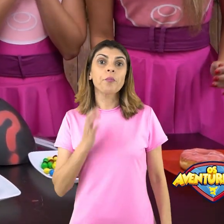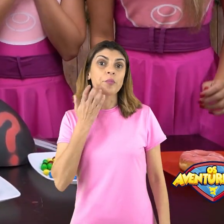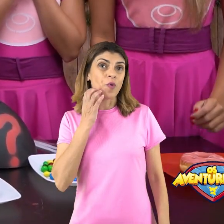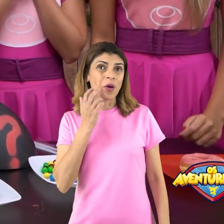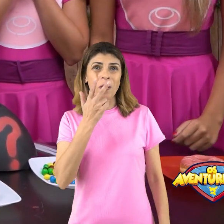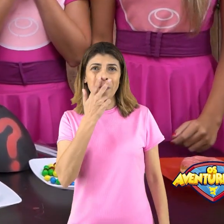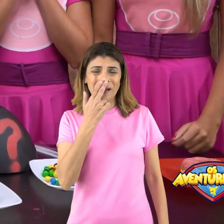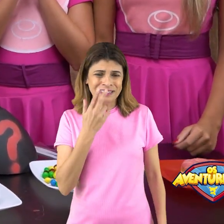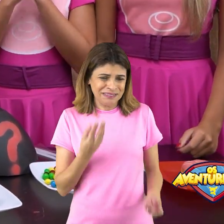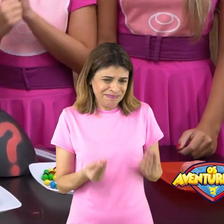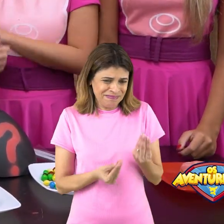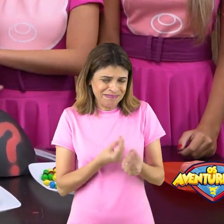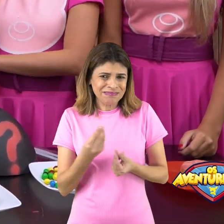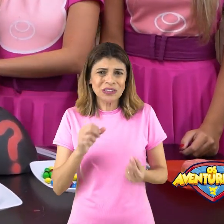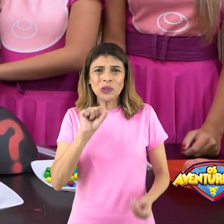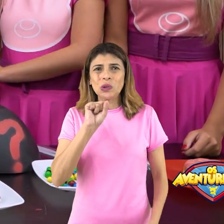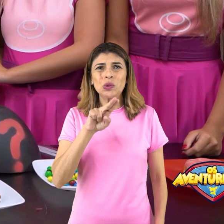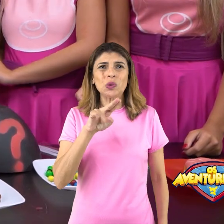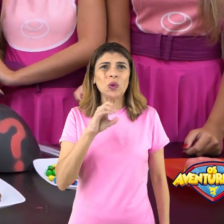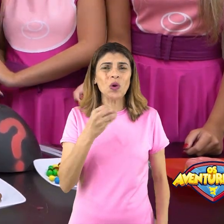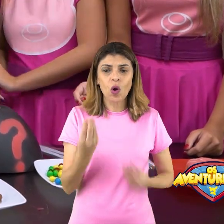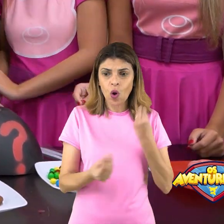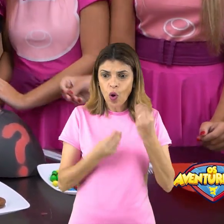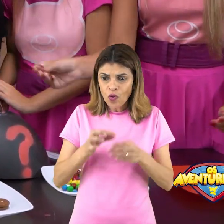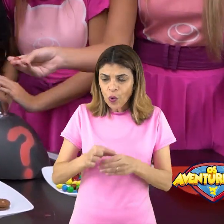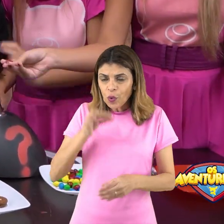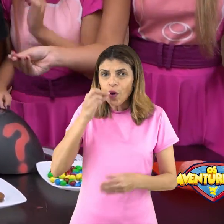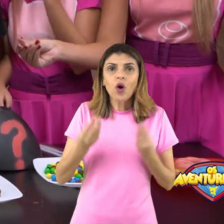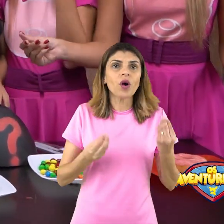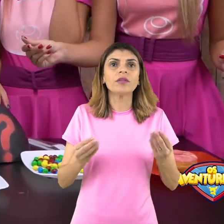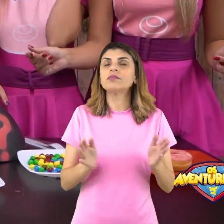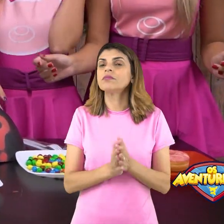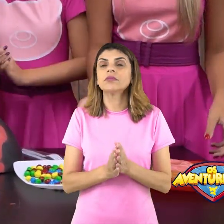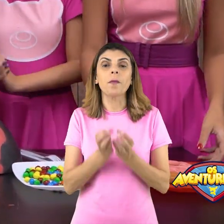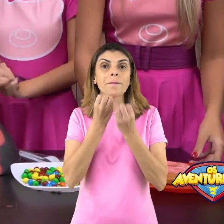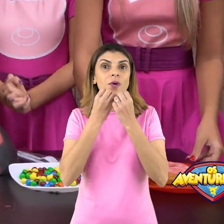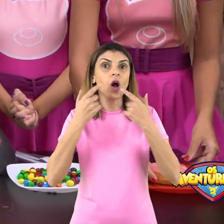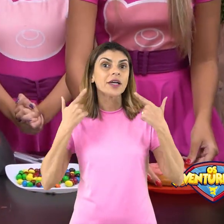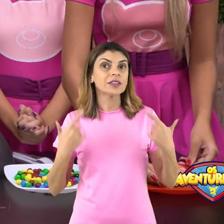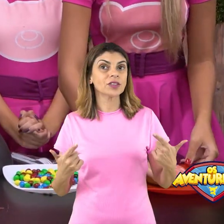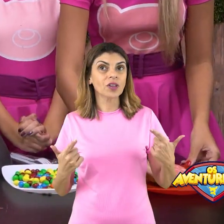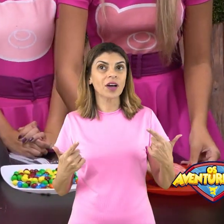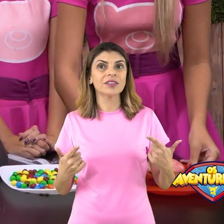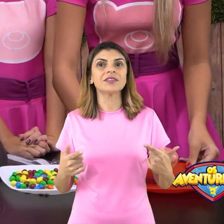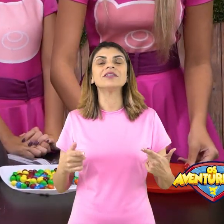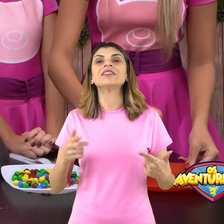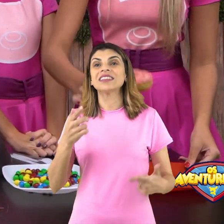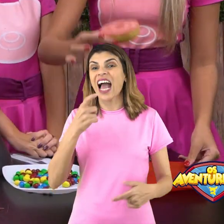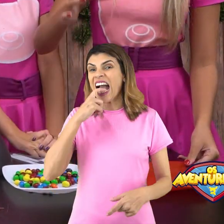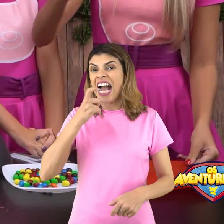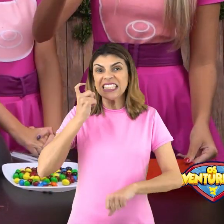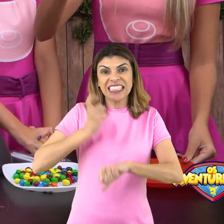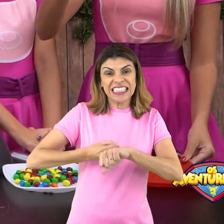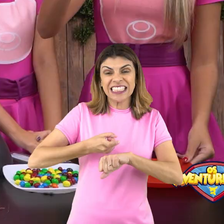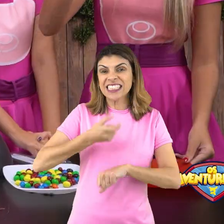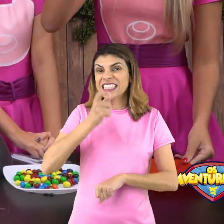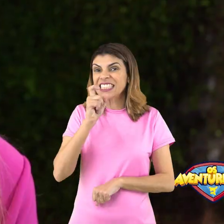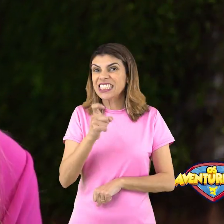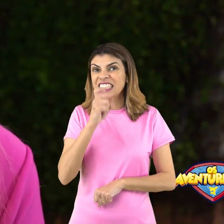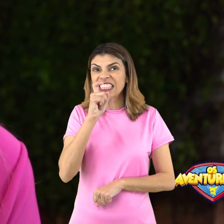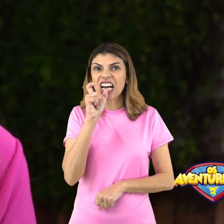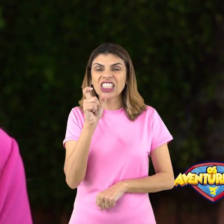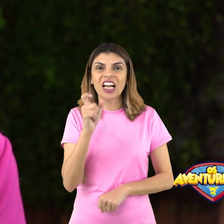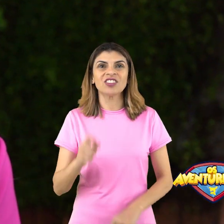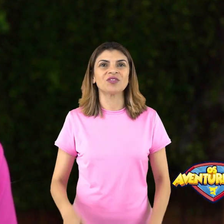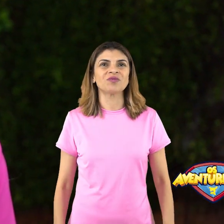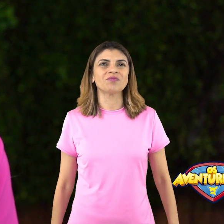mas tá parecendo um suco. Gente, como é que eu vou estar mais? Olha, boa sorte! É você primeiro. Nossa, tá congelado, já dá um mordidão.